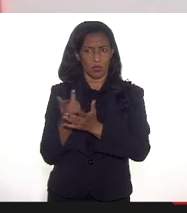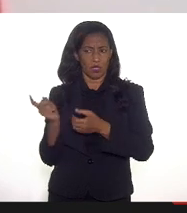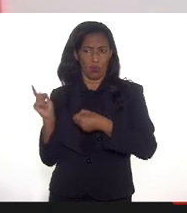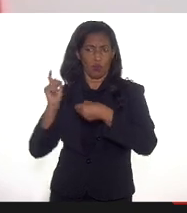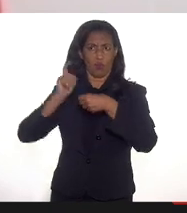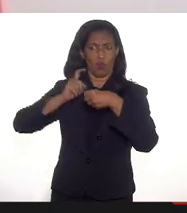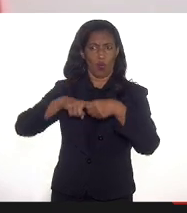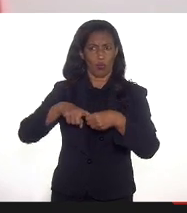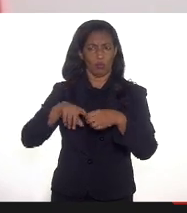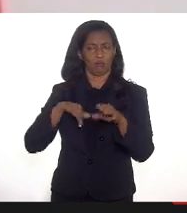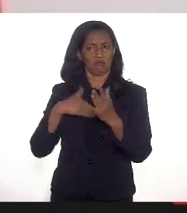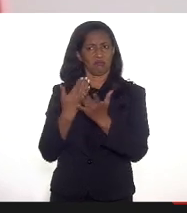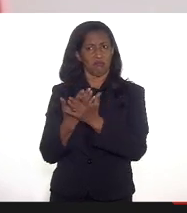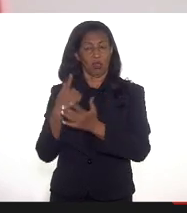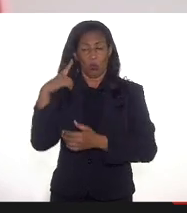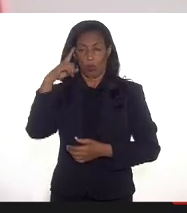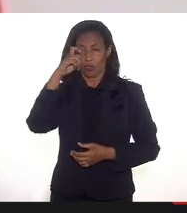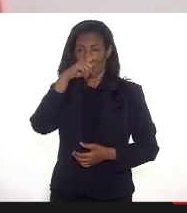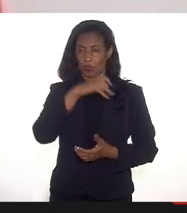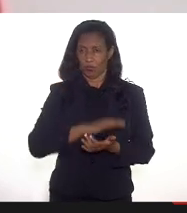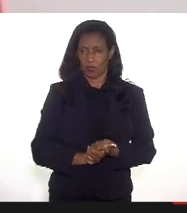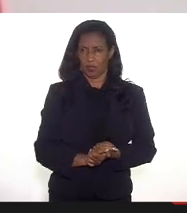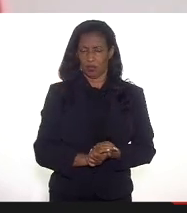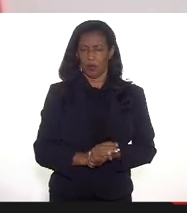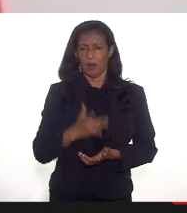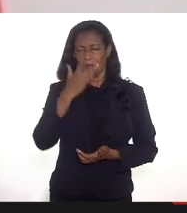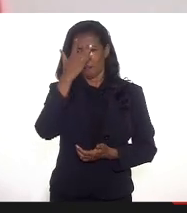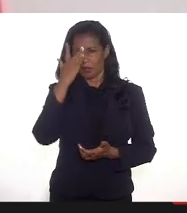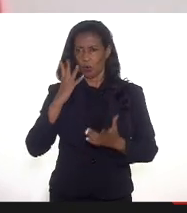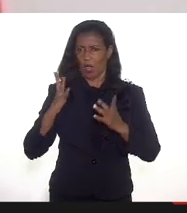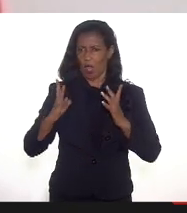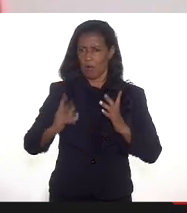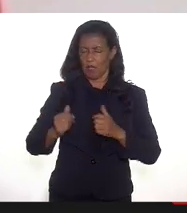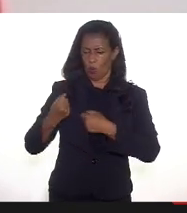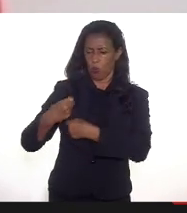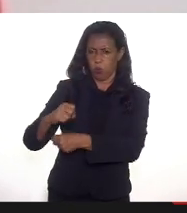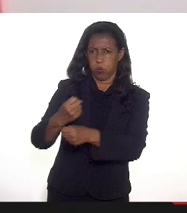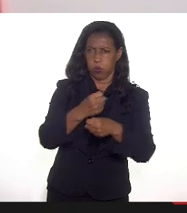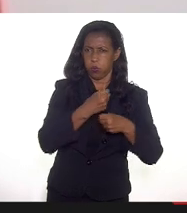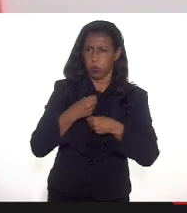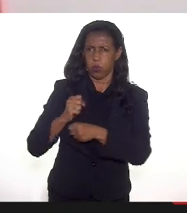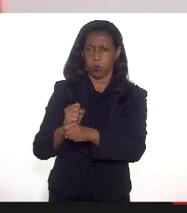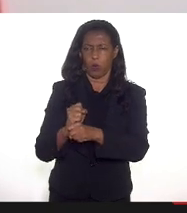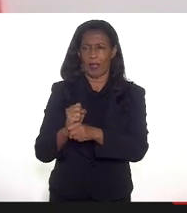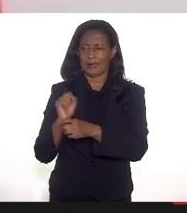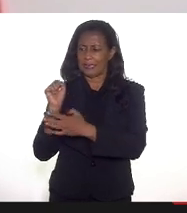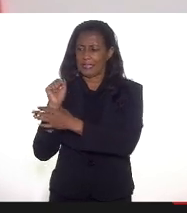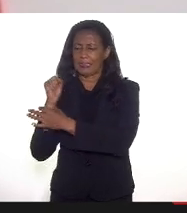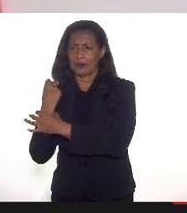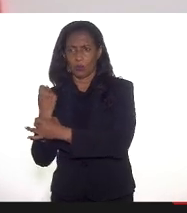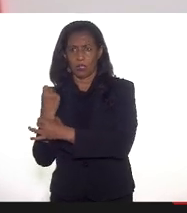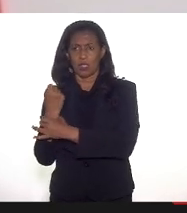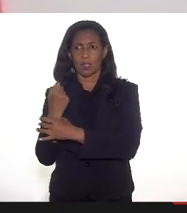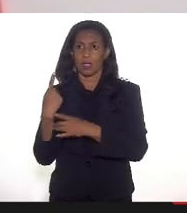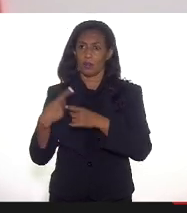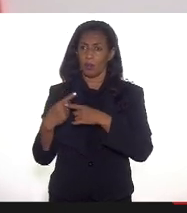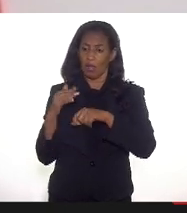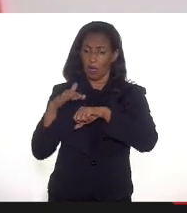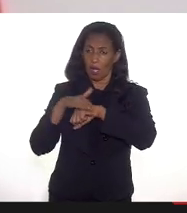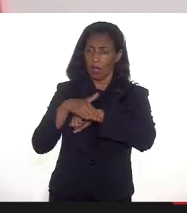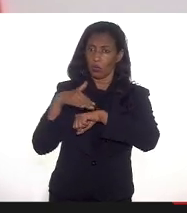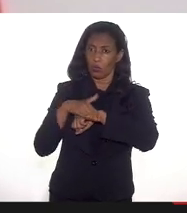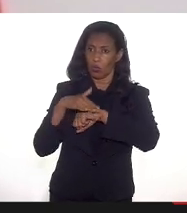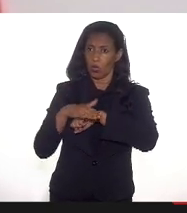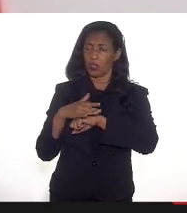retorno, que eu acho complicado, funcionários de limpeza, manutenção e segurança e suporte para o funcionamento dos cursos noturnos, porque